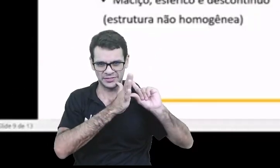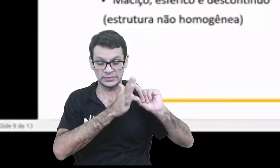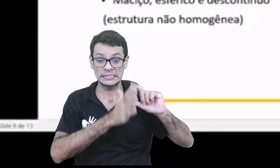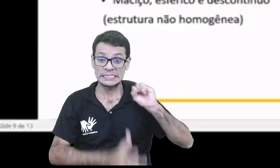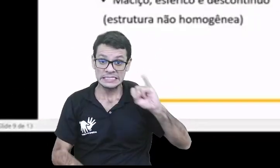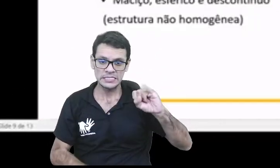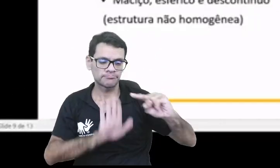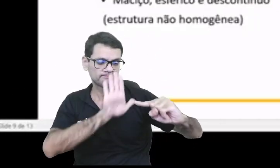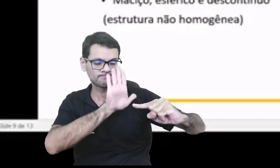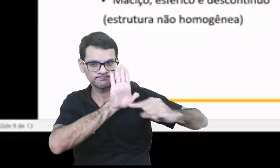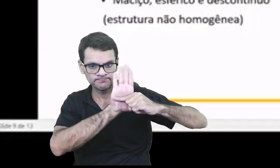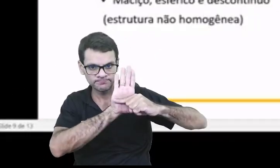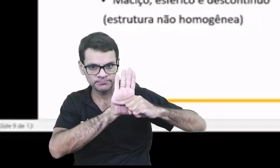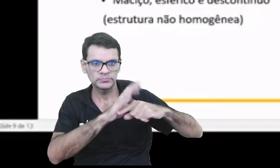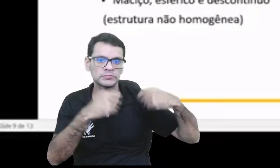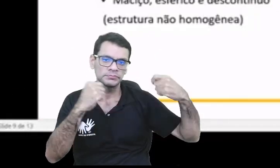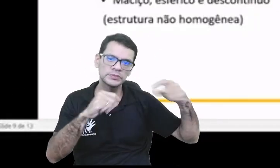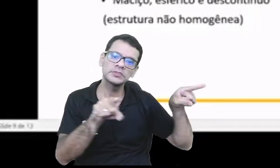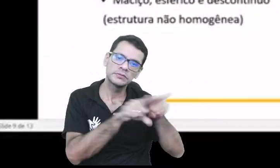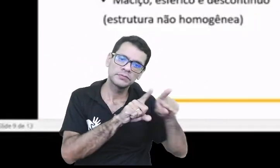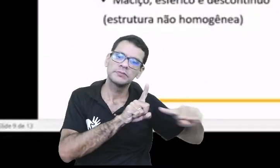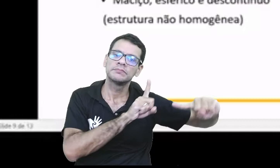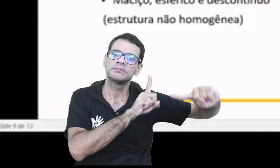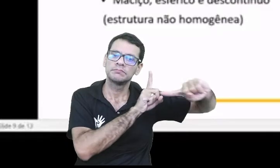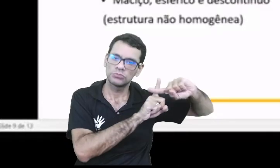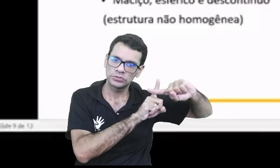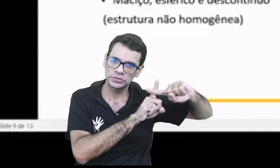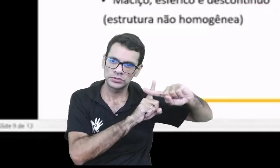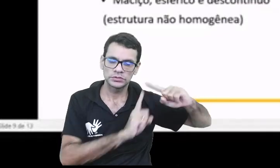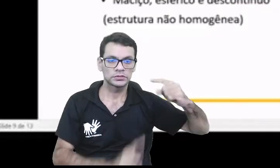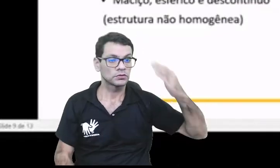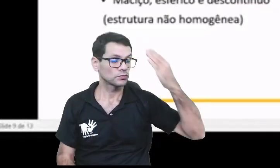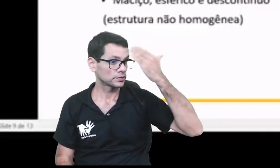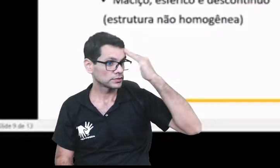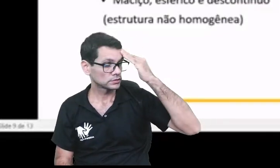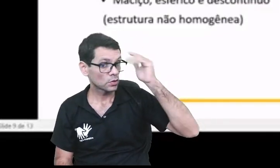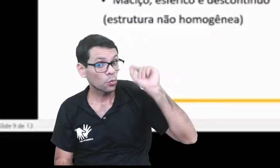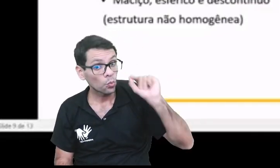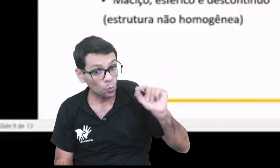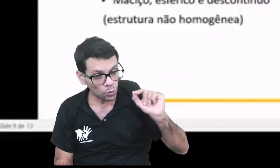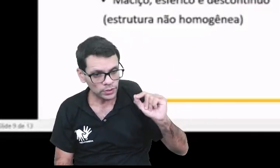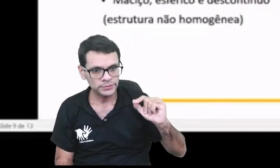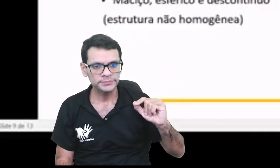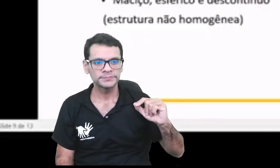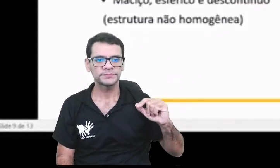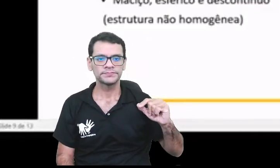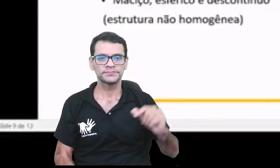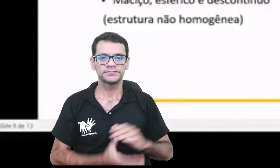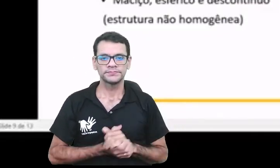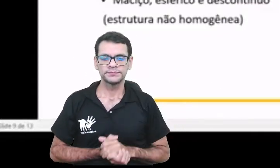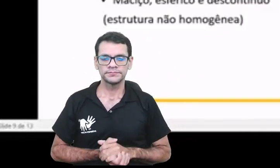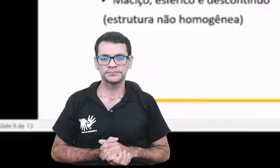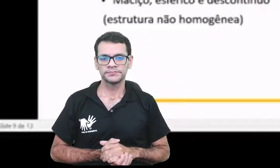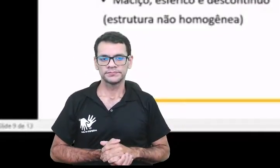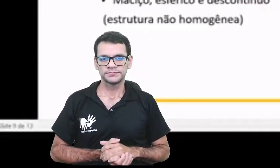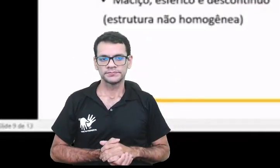negativas, então ele tem que ter partículas positivas. Então ele entende que aqui, né, a passas, ele é conhecido como o modelo